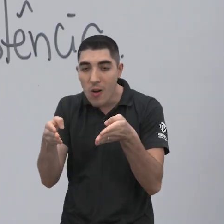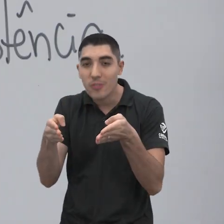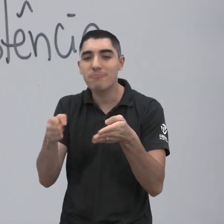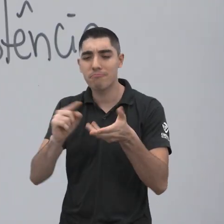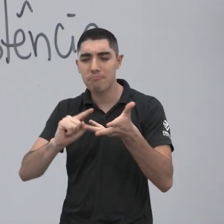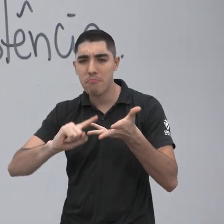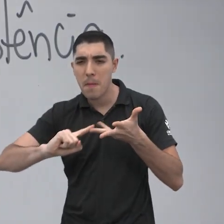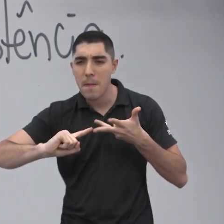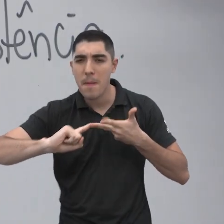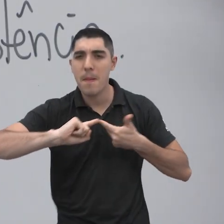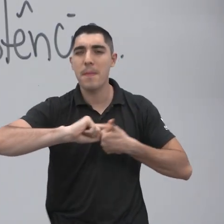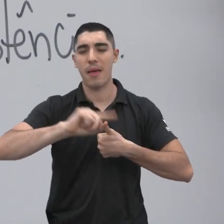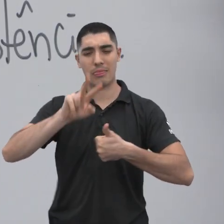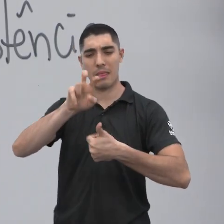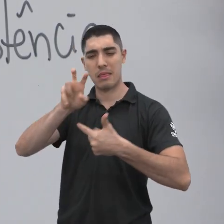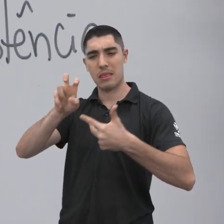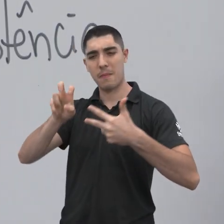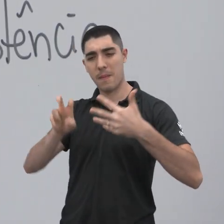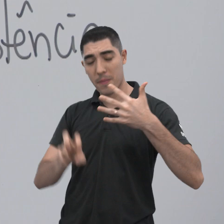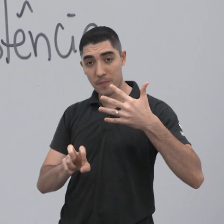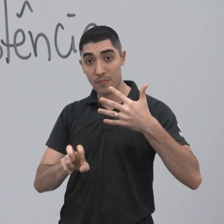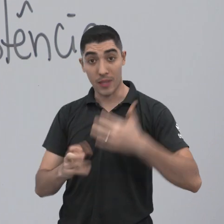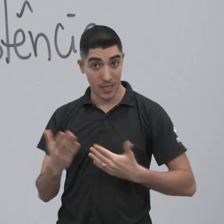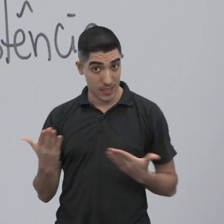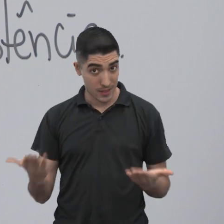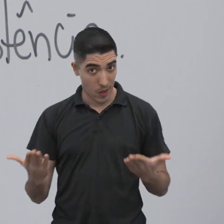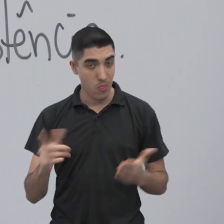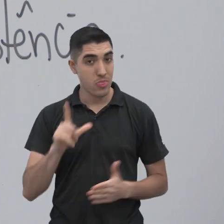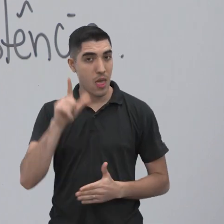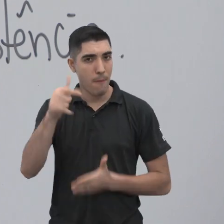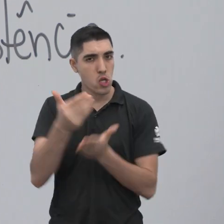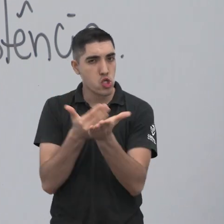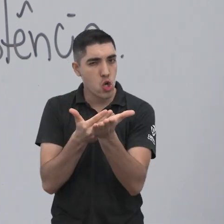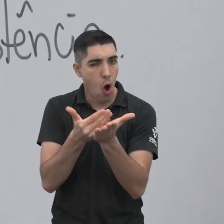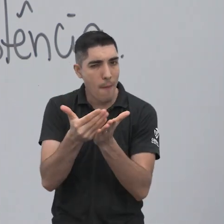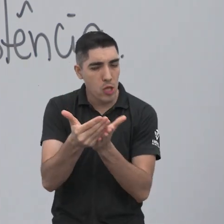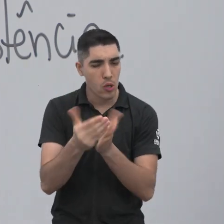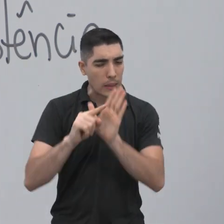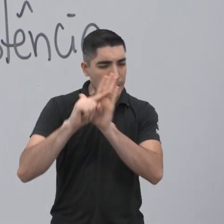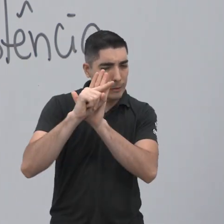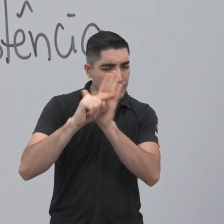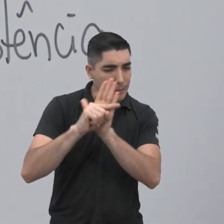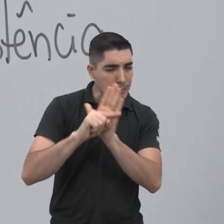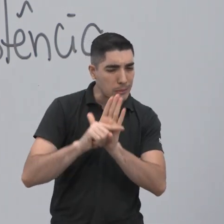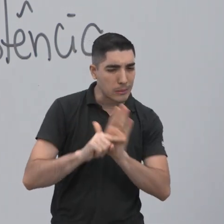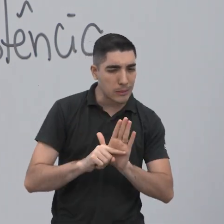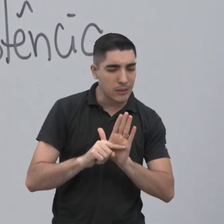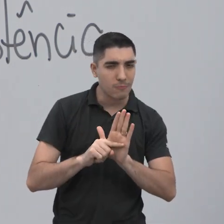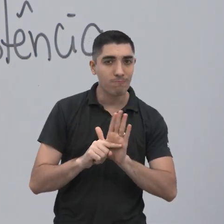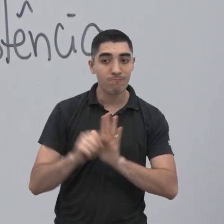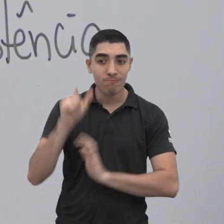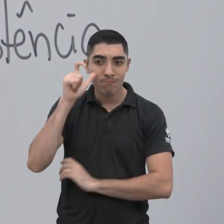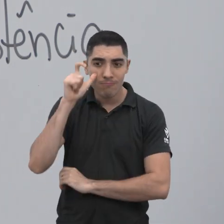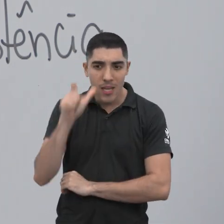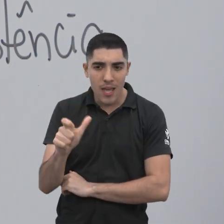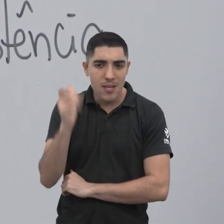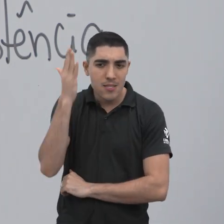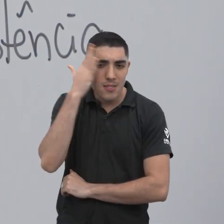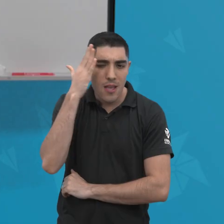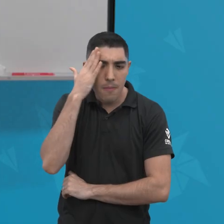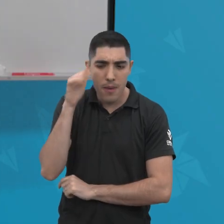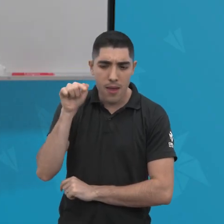a partir dessa constatação começa-se todo um desenvolvimento de uma perspectiva, de um